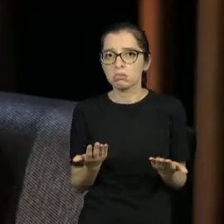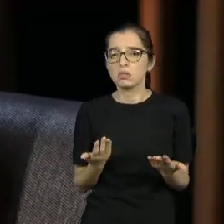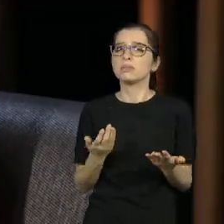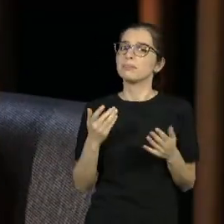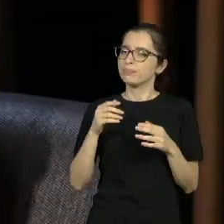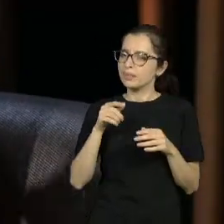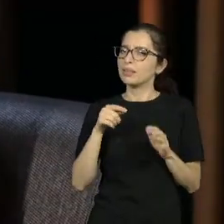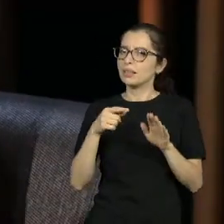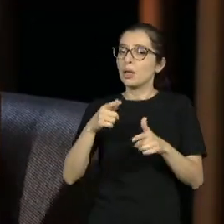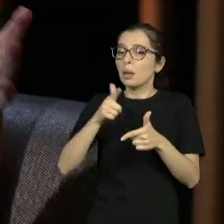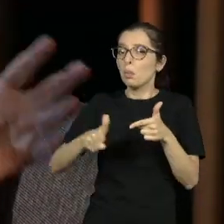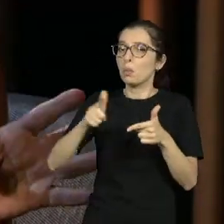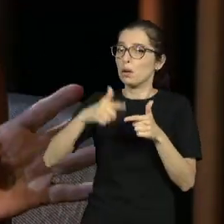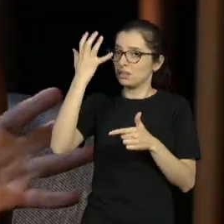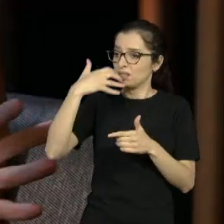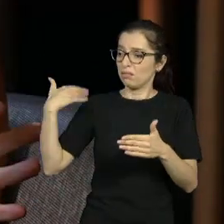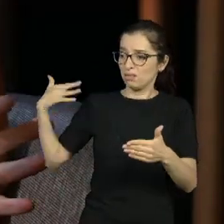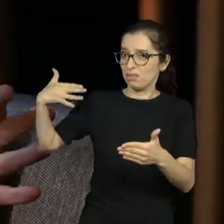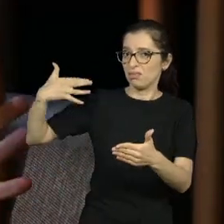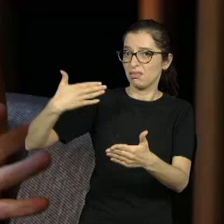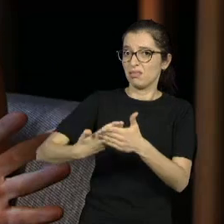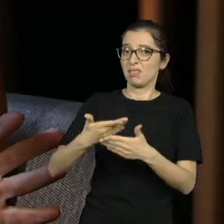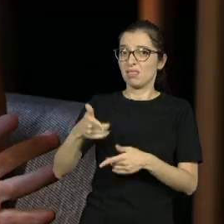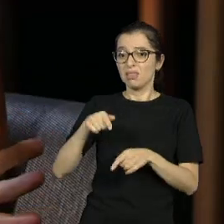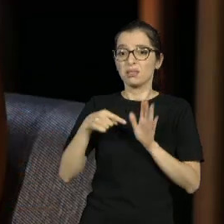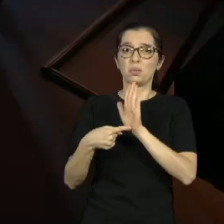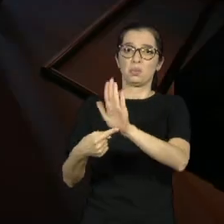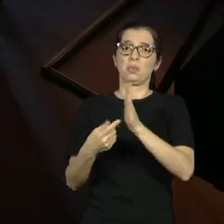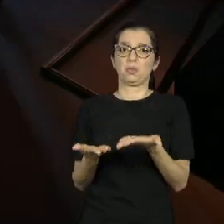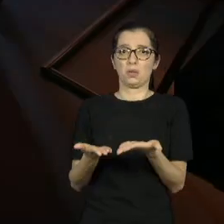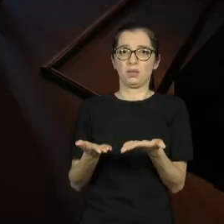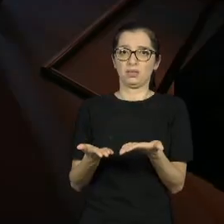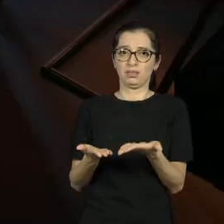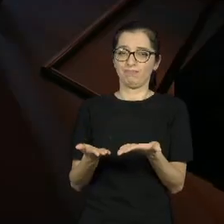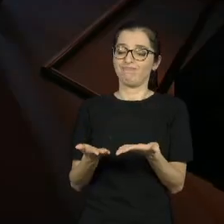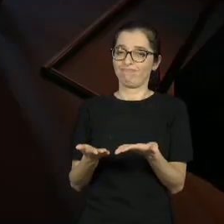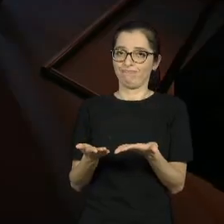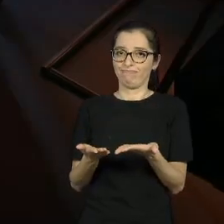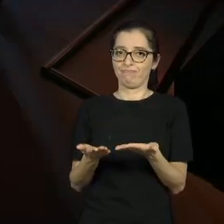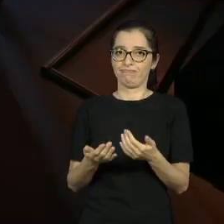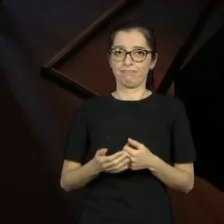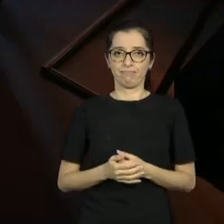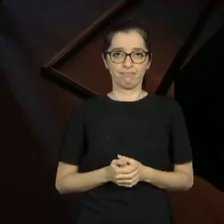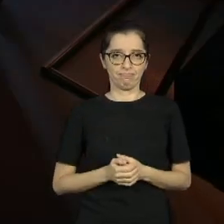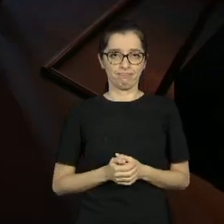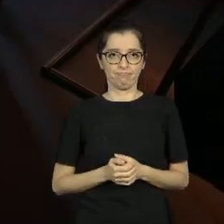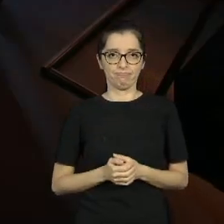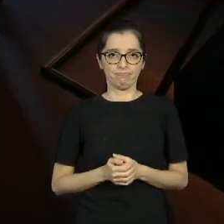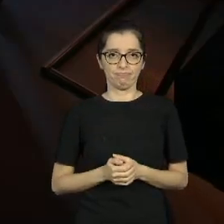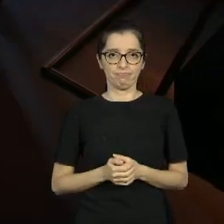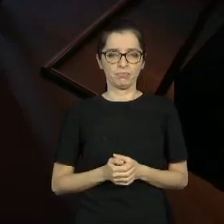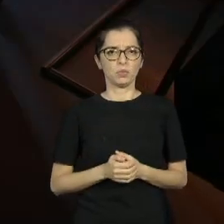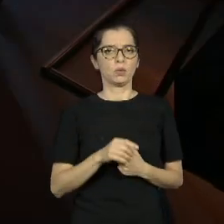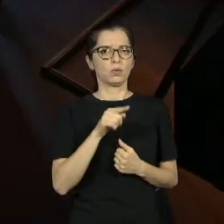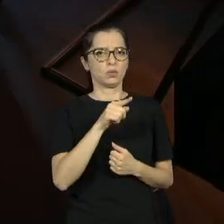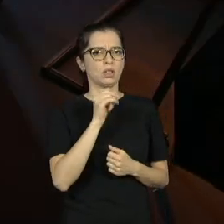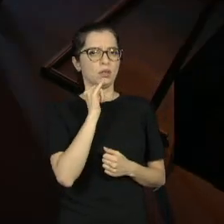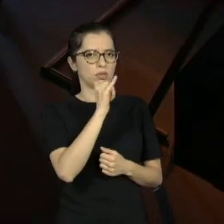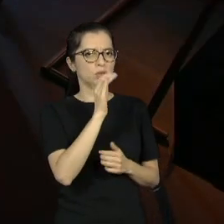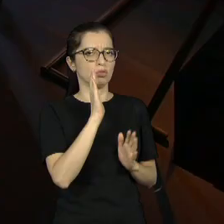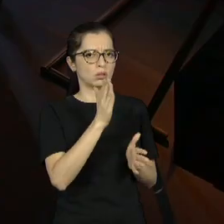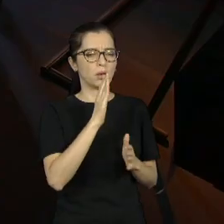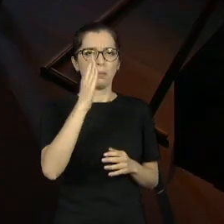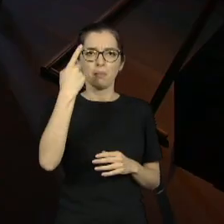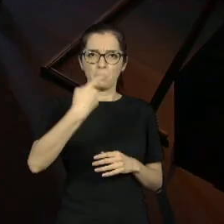estrutural porque ele aparece em todas as nossas estruturas mais fundamentais é você também já disse que o Brasil vive uma